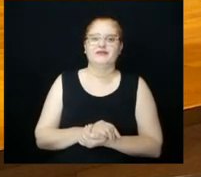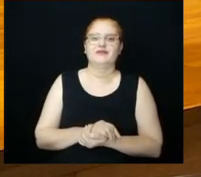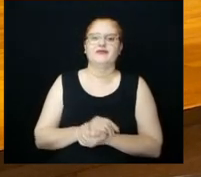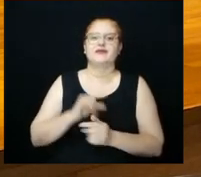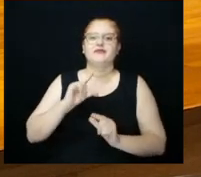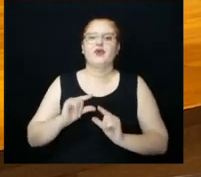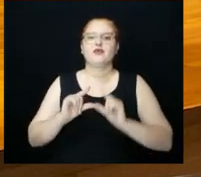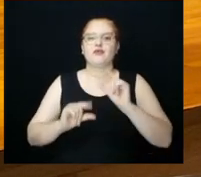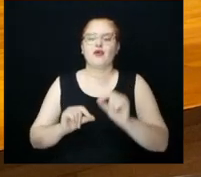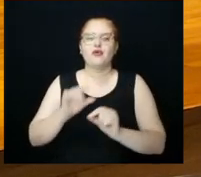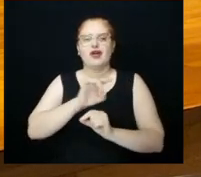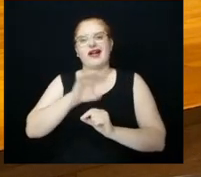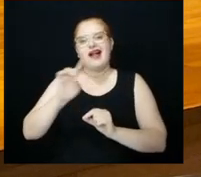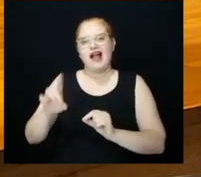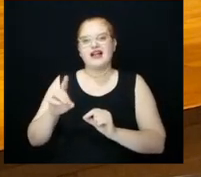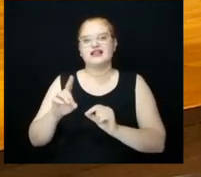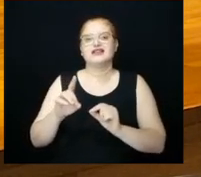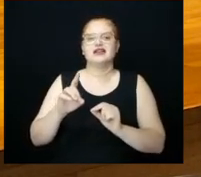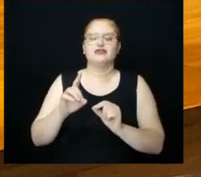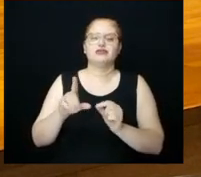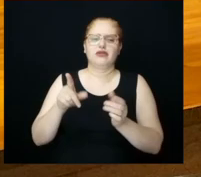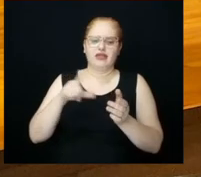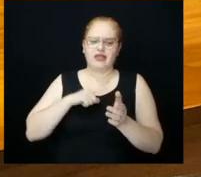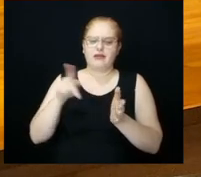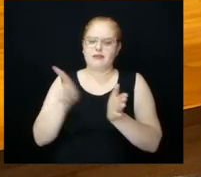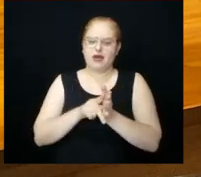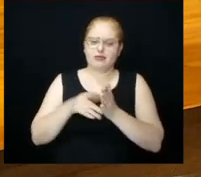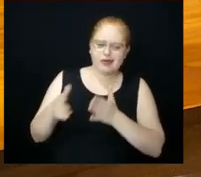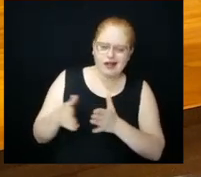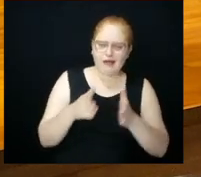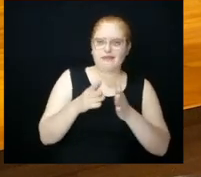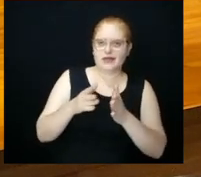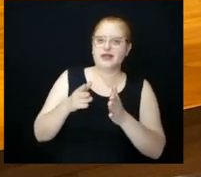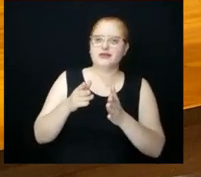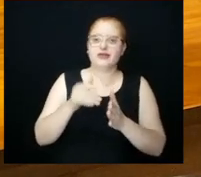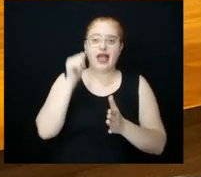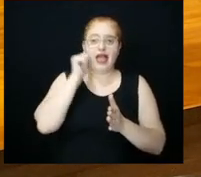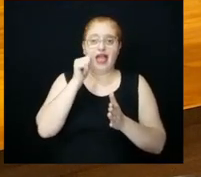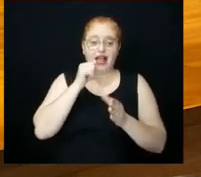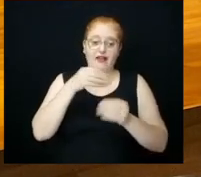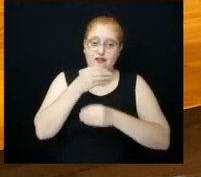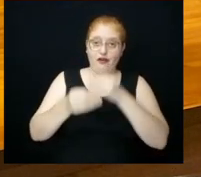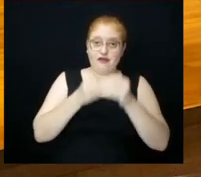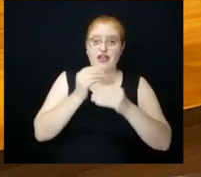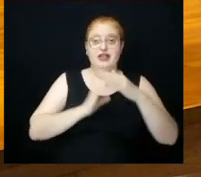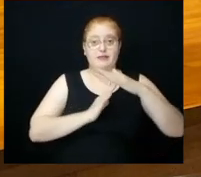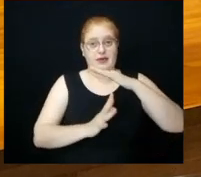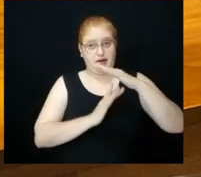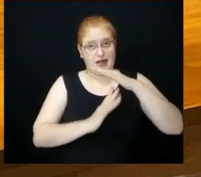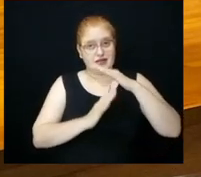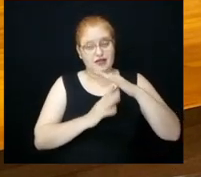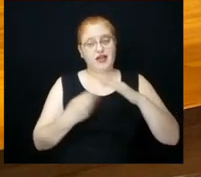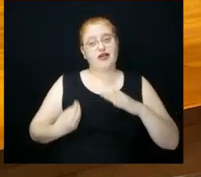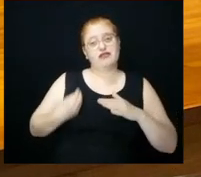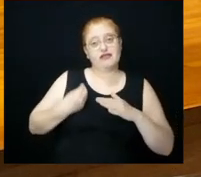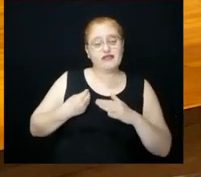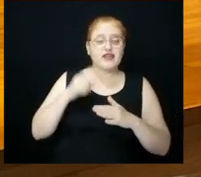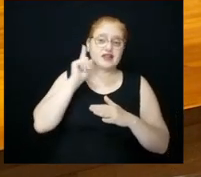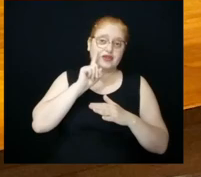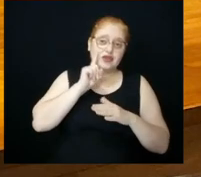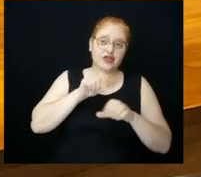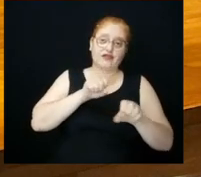Aos poucos, cada um toma seu rumo, né? Ela envolvida com a questão da imigração, com a questão de se afirmar dos Estados Unidos, de se